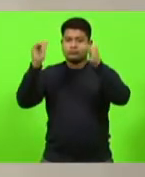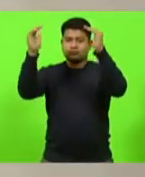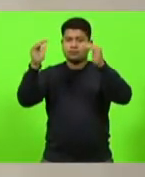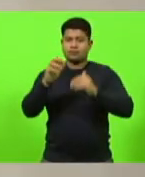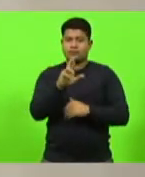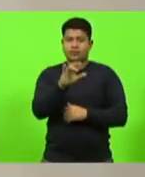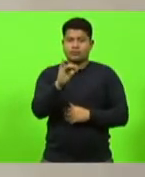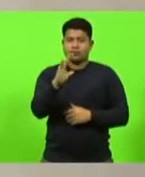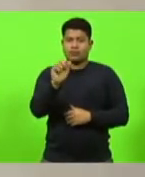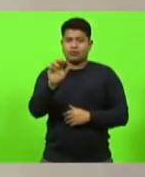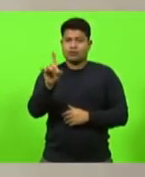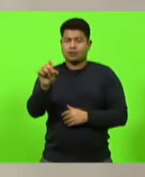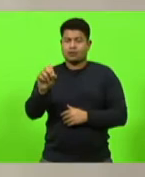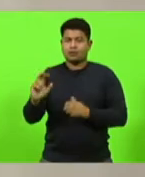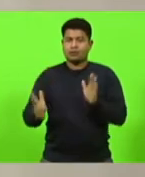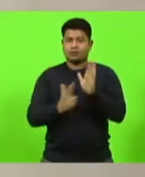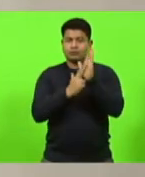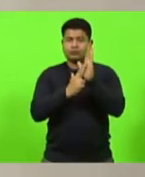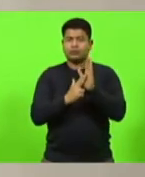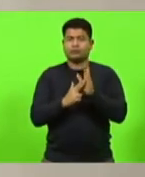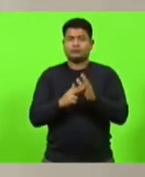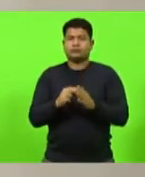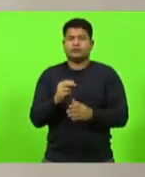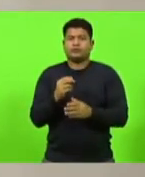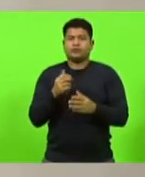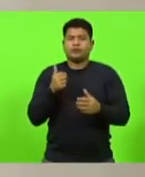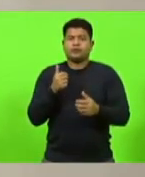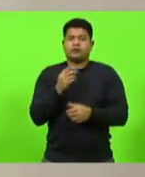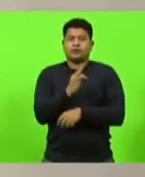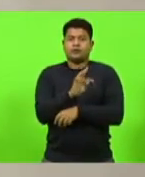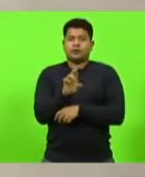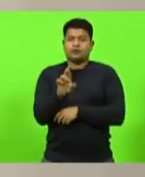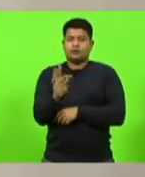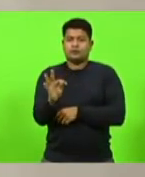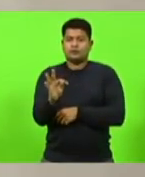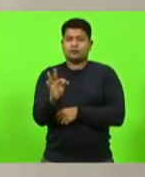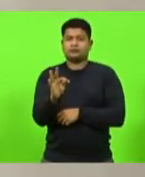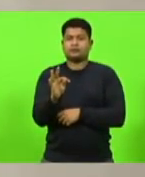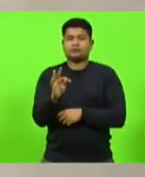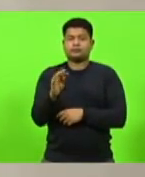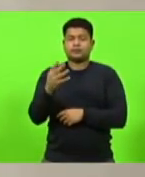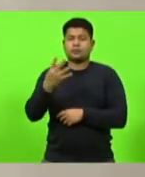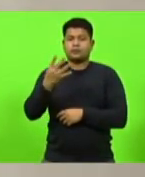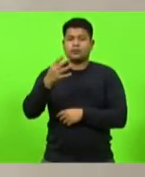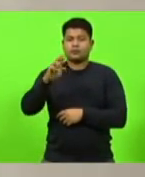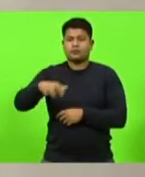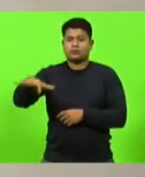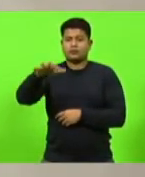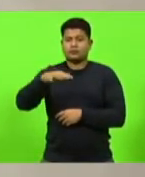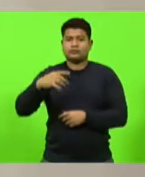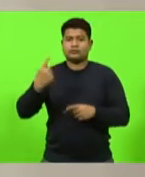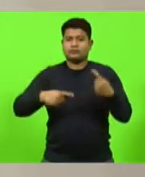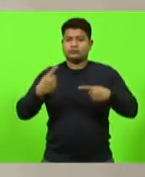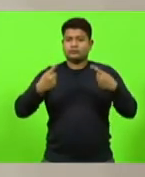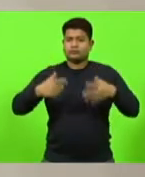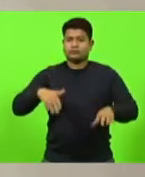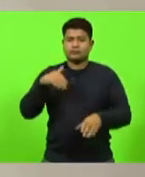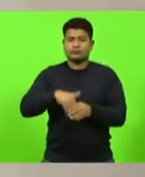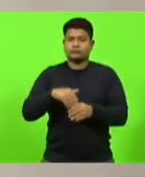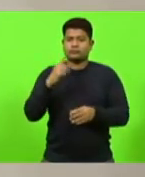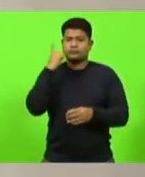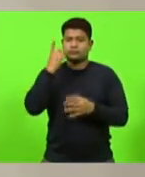presidência do Tribunal Regional Federal da 4ª Região. Em discussão. Não havendo quem queira discutir em votação, deputados que aprovam permaneçam como se